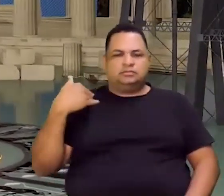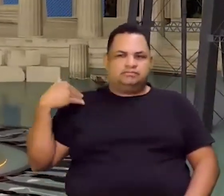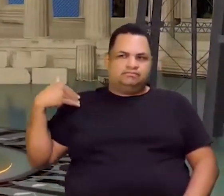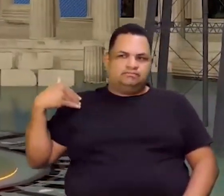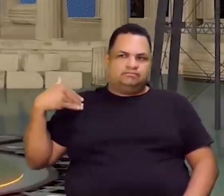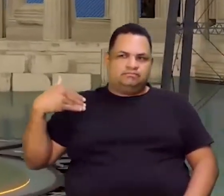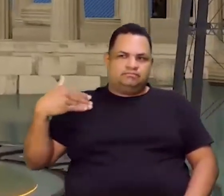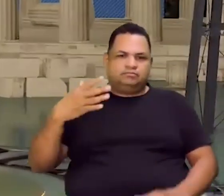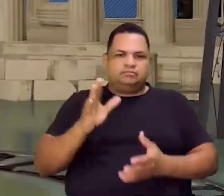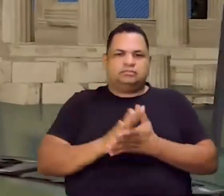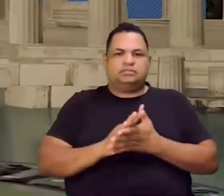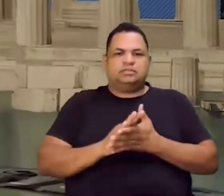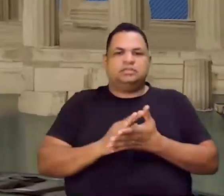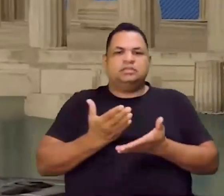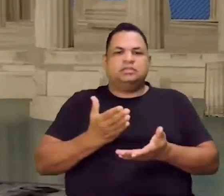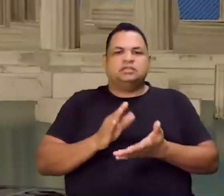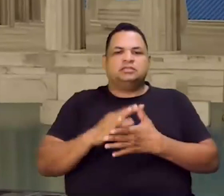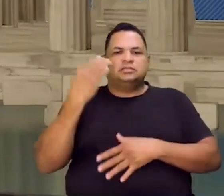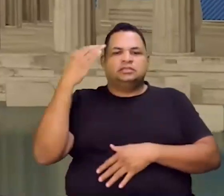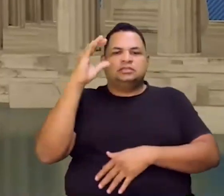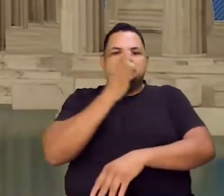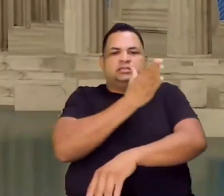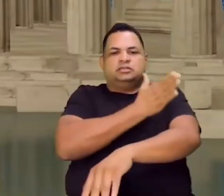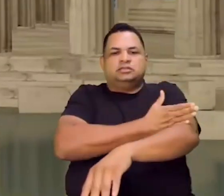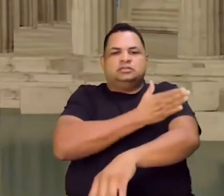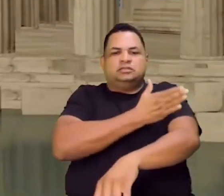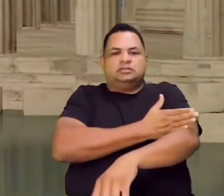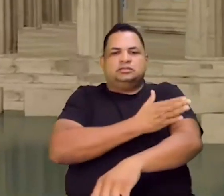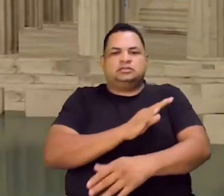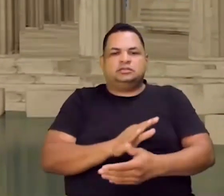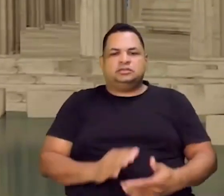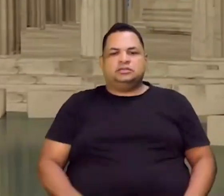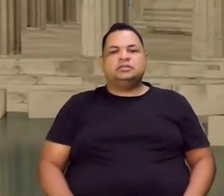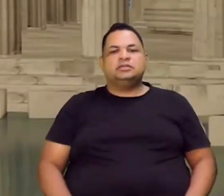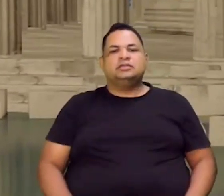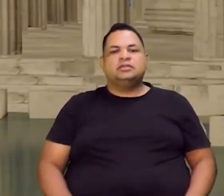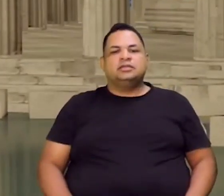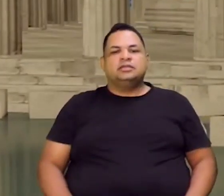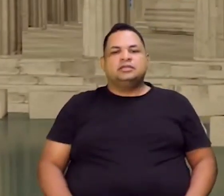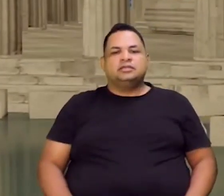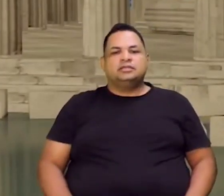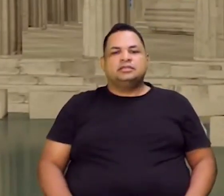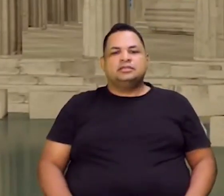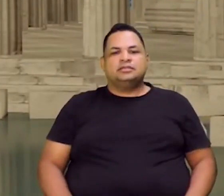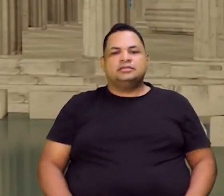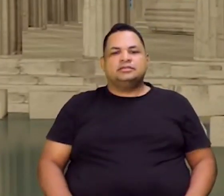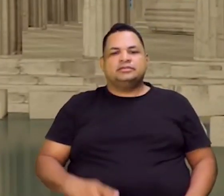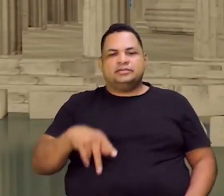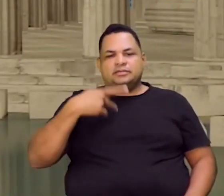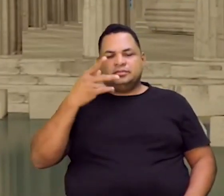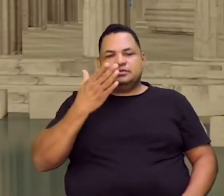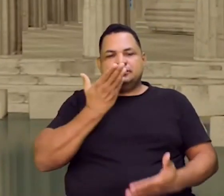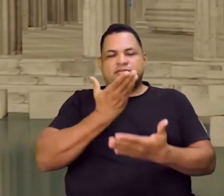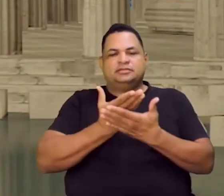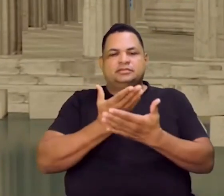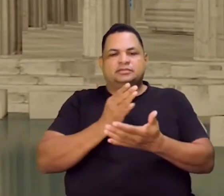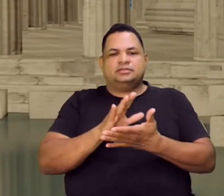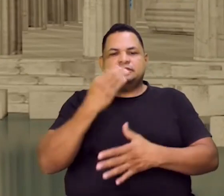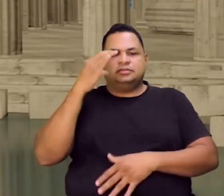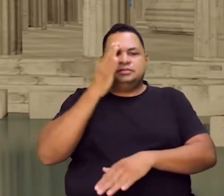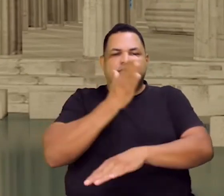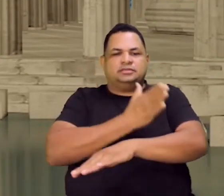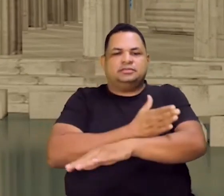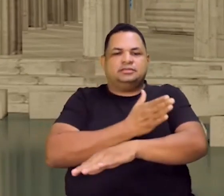da ciência antiga, né? Ciência antiga. Aí falamos a aula anterior a média, né?